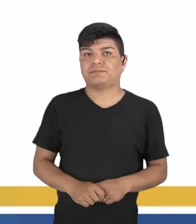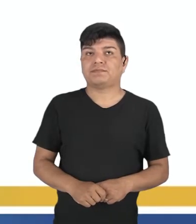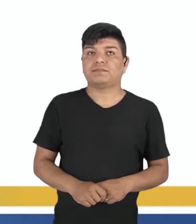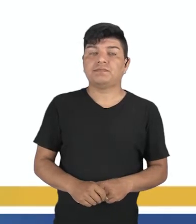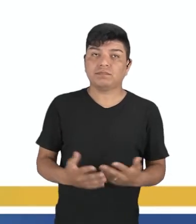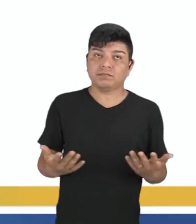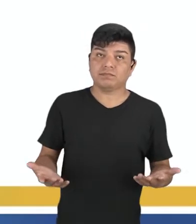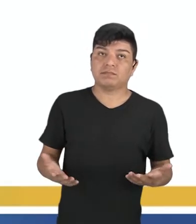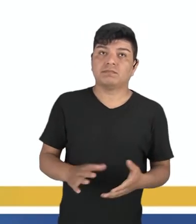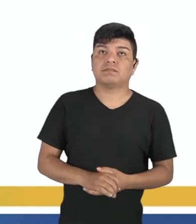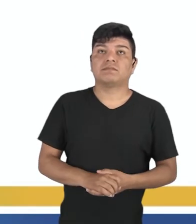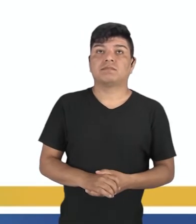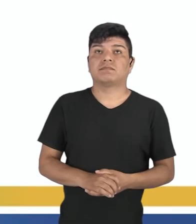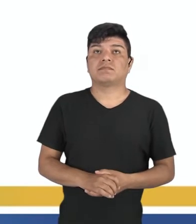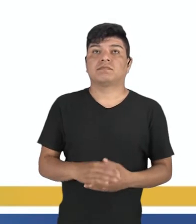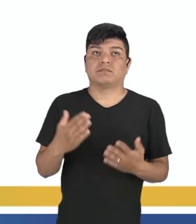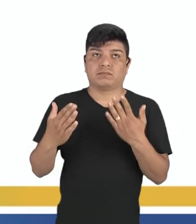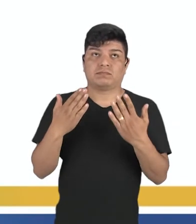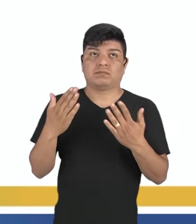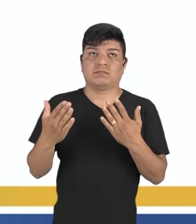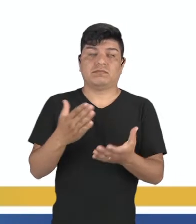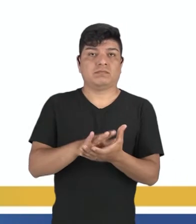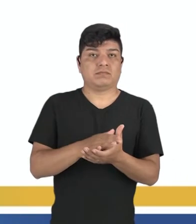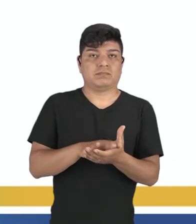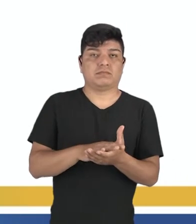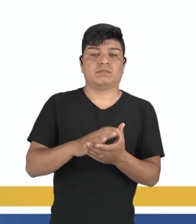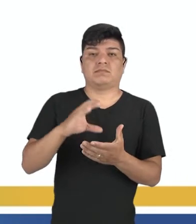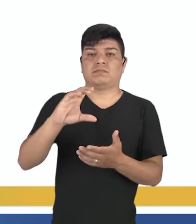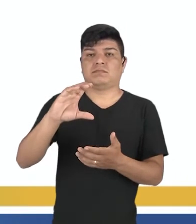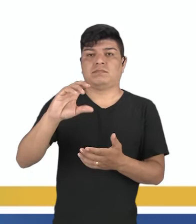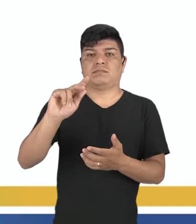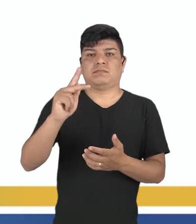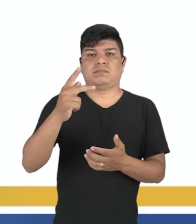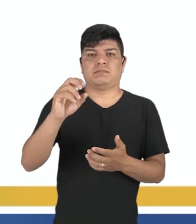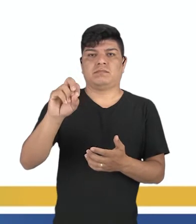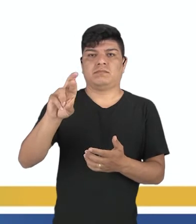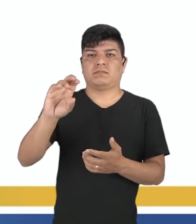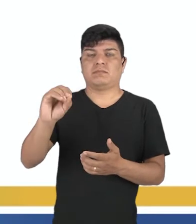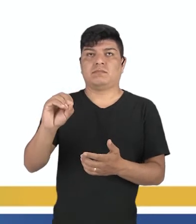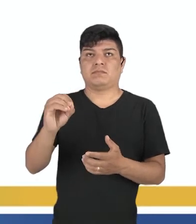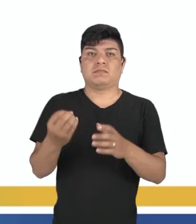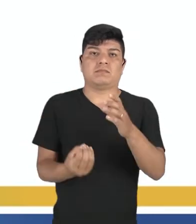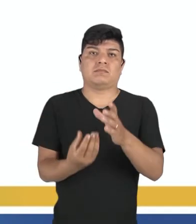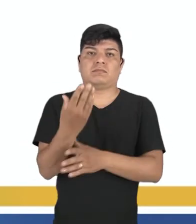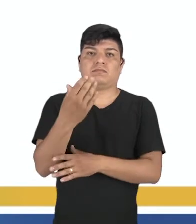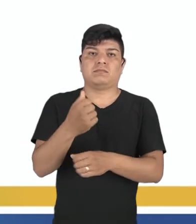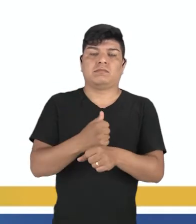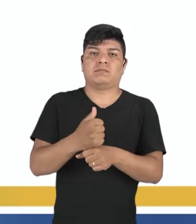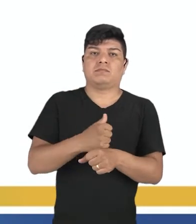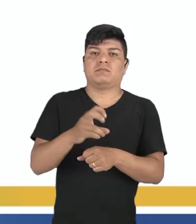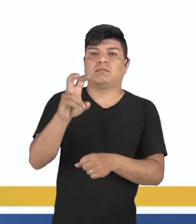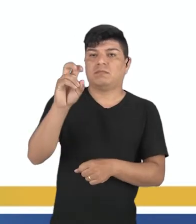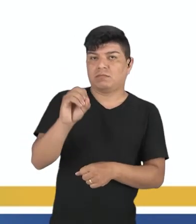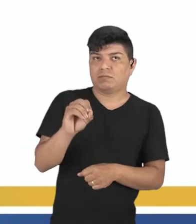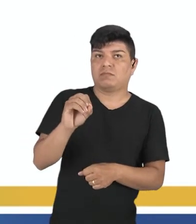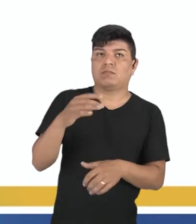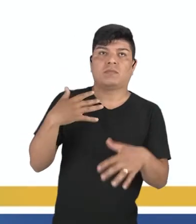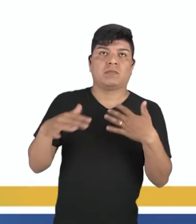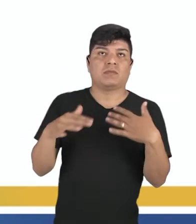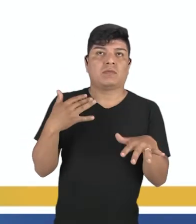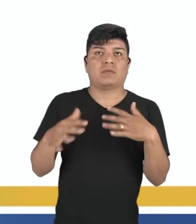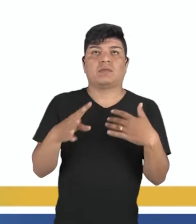gente, e aí, paralelo ao sucesso do samba e do choro, surge nos anos 50 o movimento, que